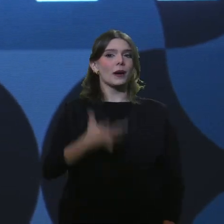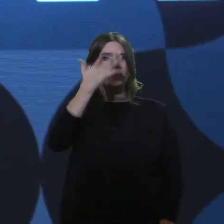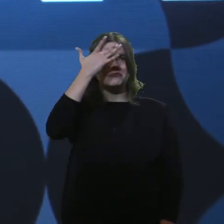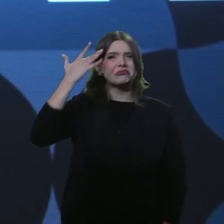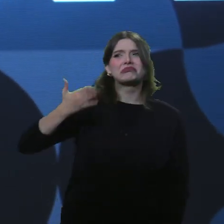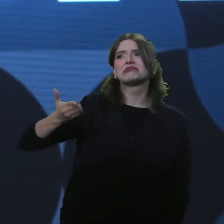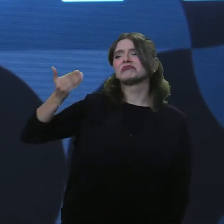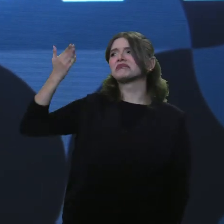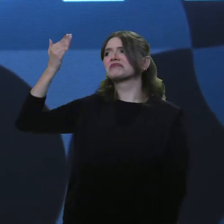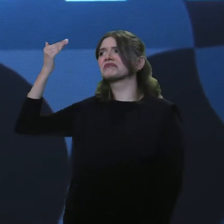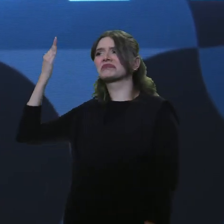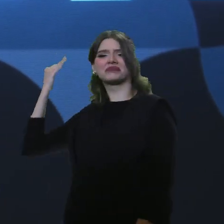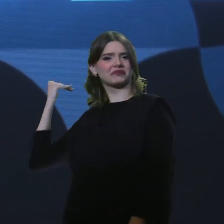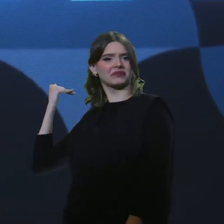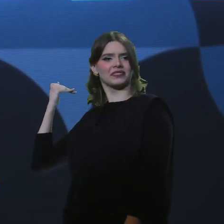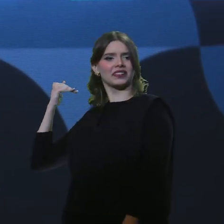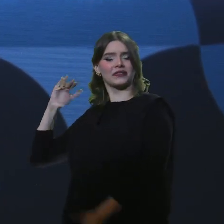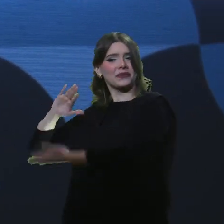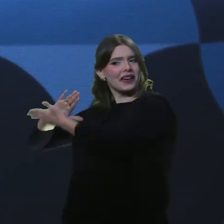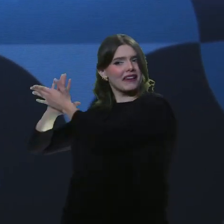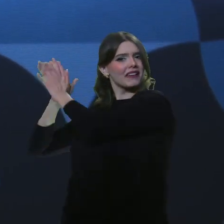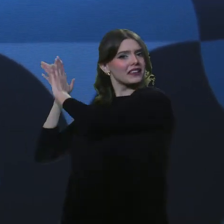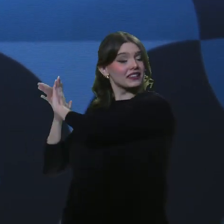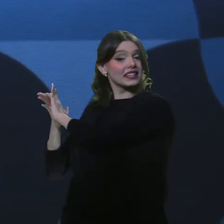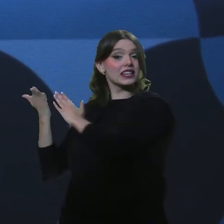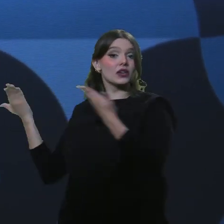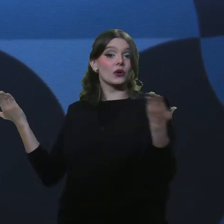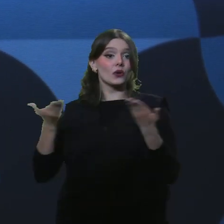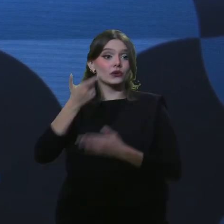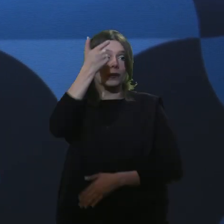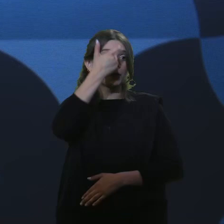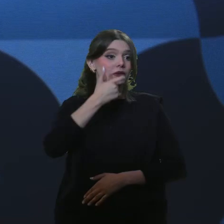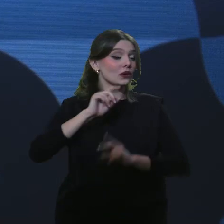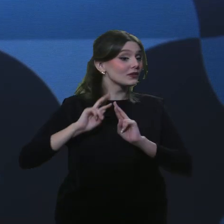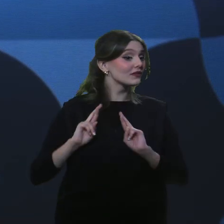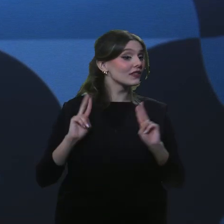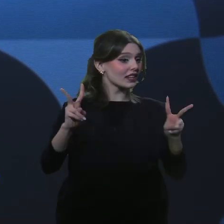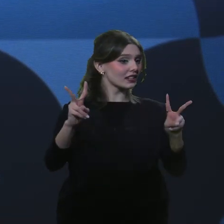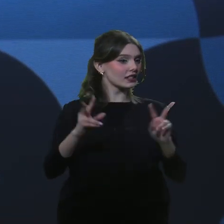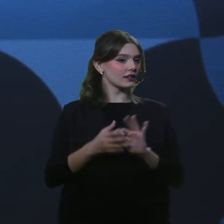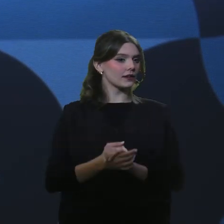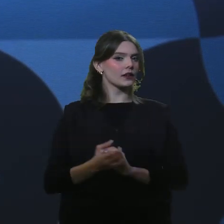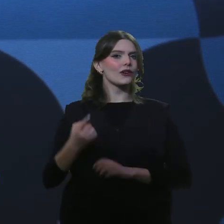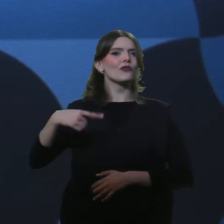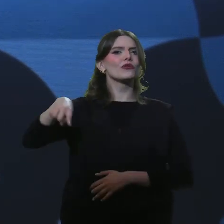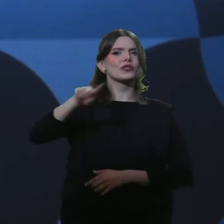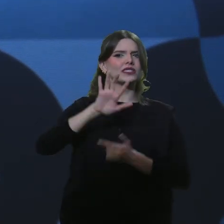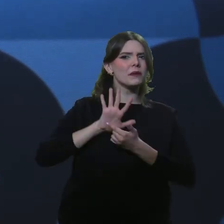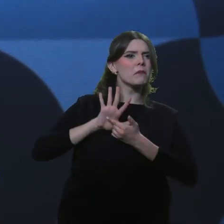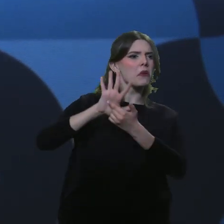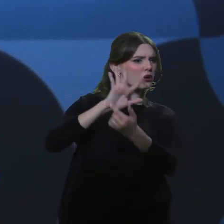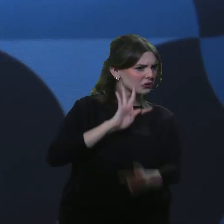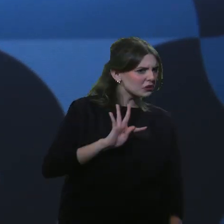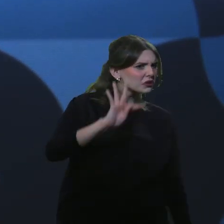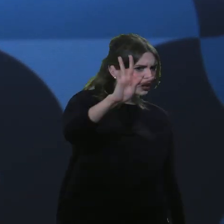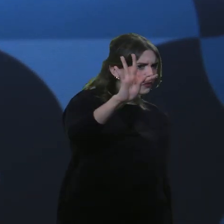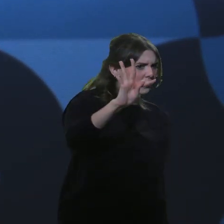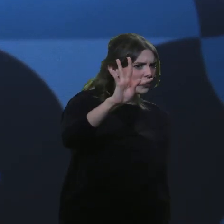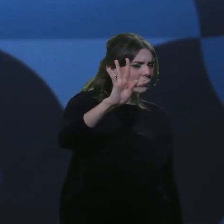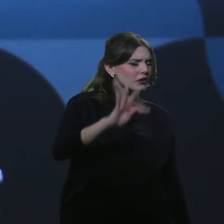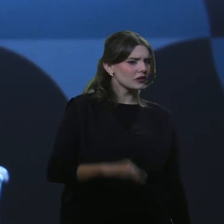e alguém que você é agora. Você sabe contar o teu testemunho? Você sabe falar do teu testemunho?